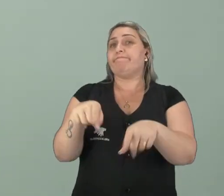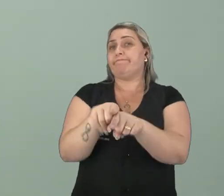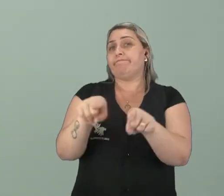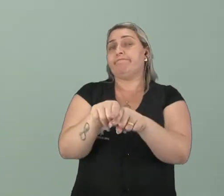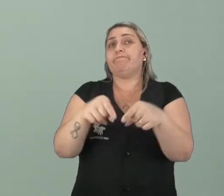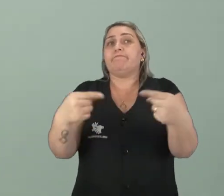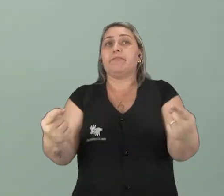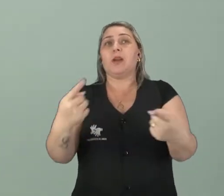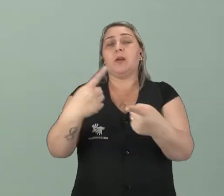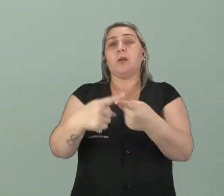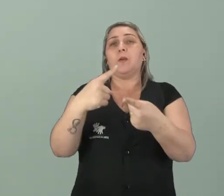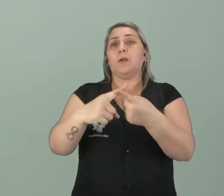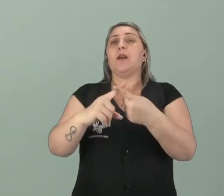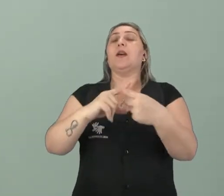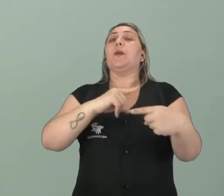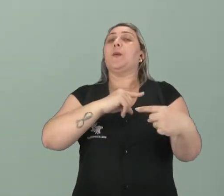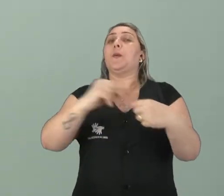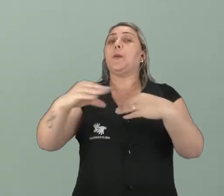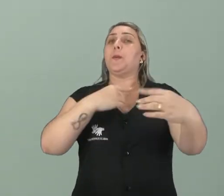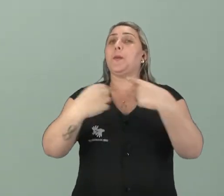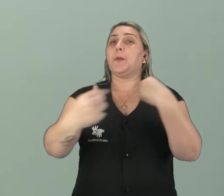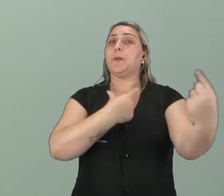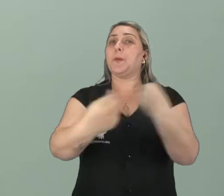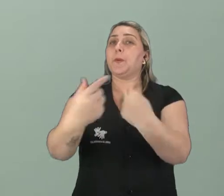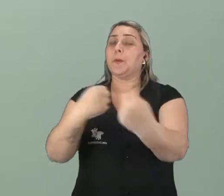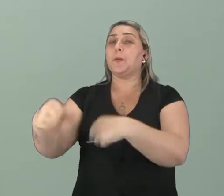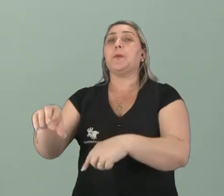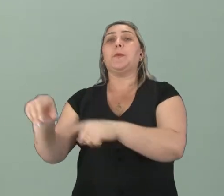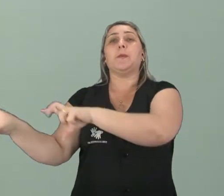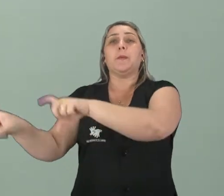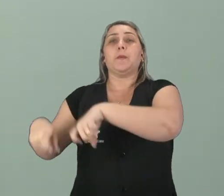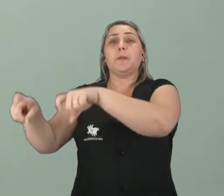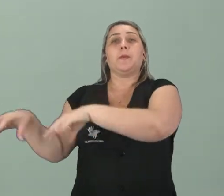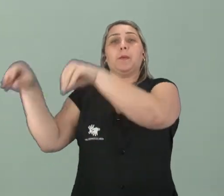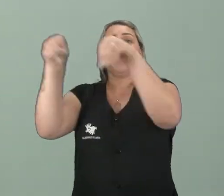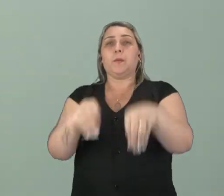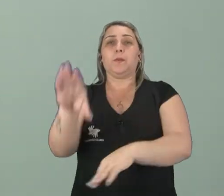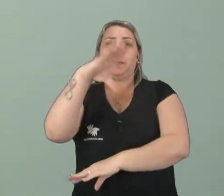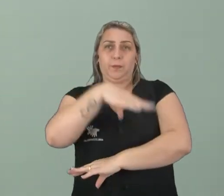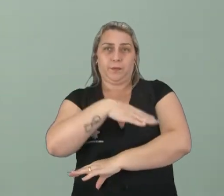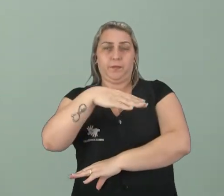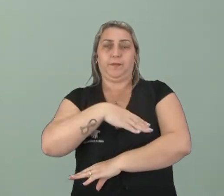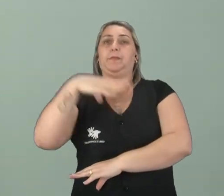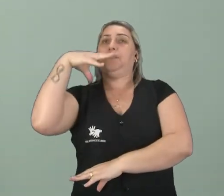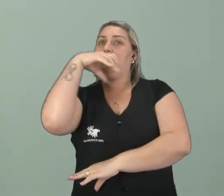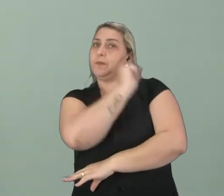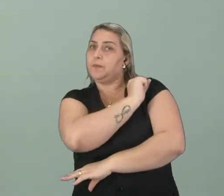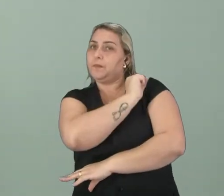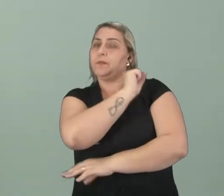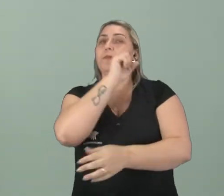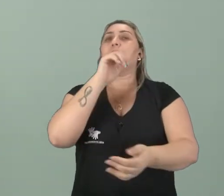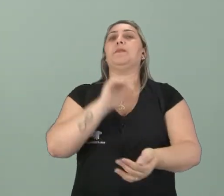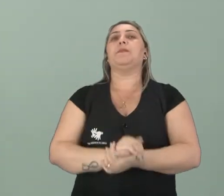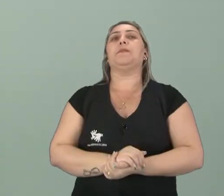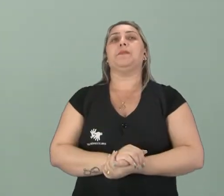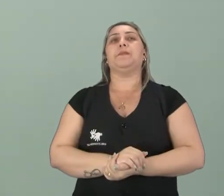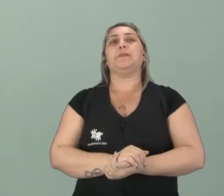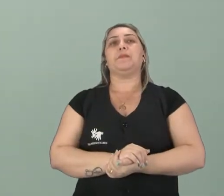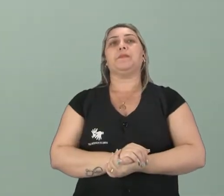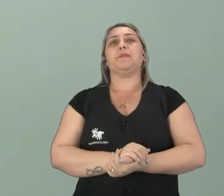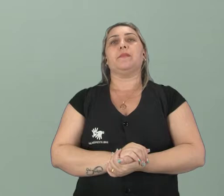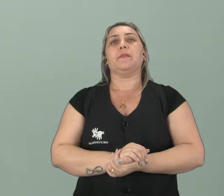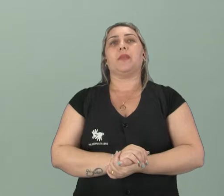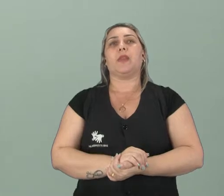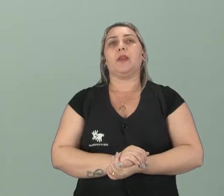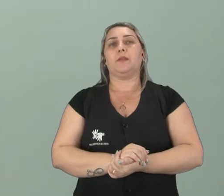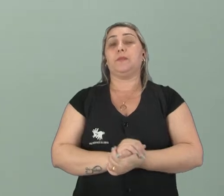acelerado, porque essa saída em massa da população da zona rural para a zona urbana foi de forma acelerada,